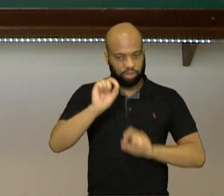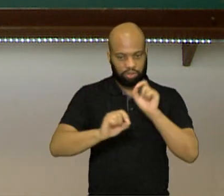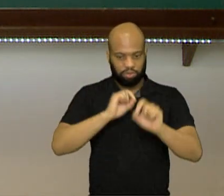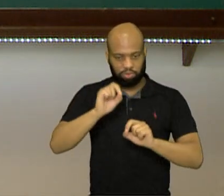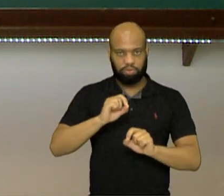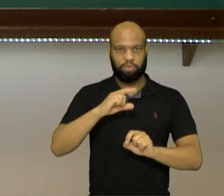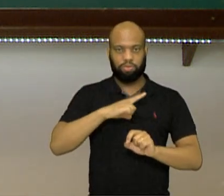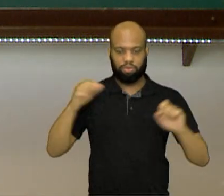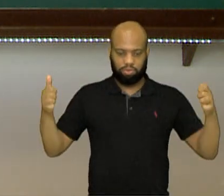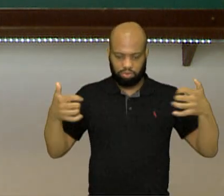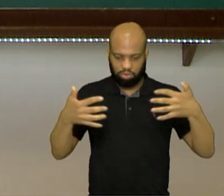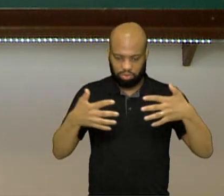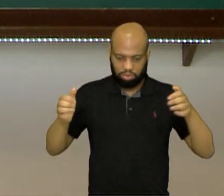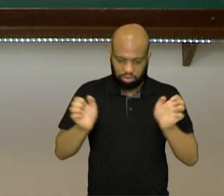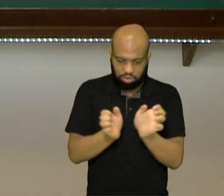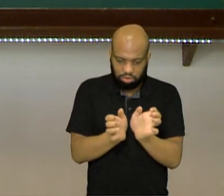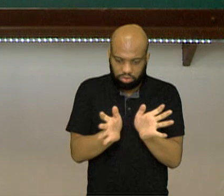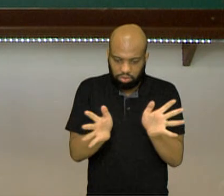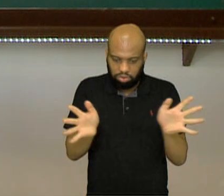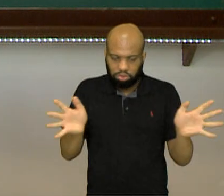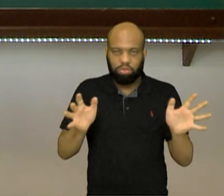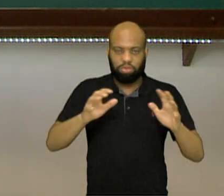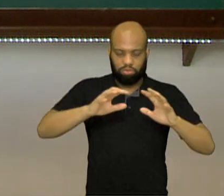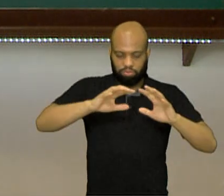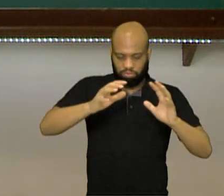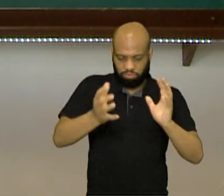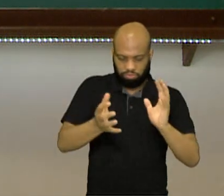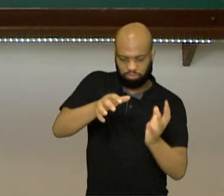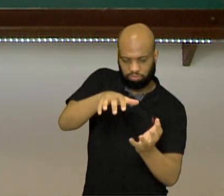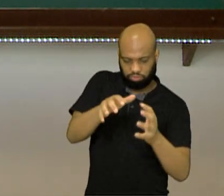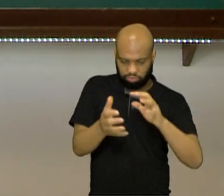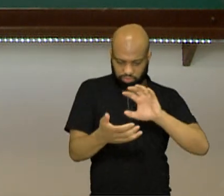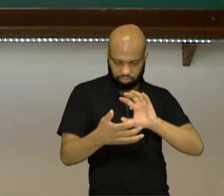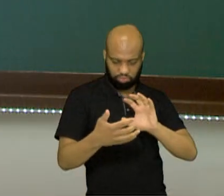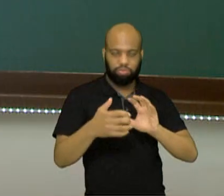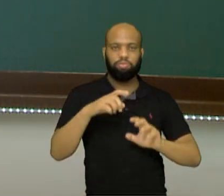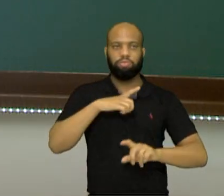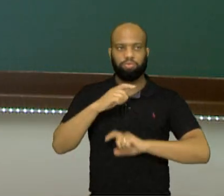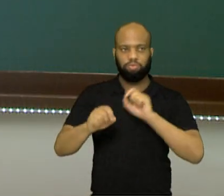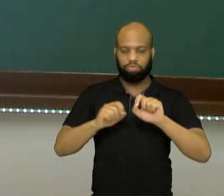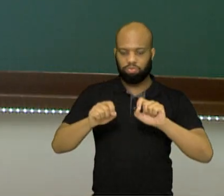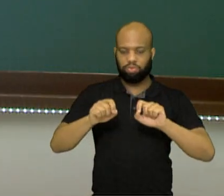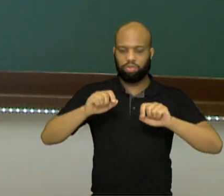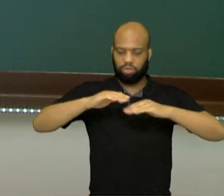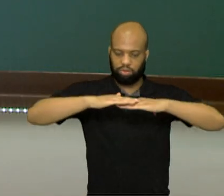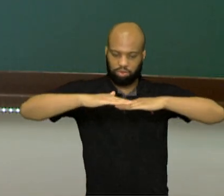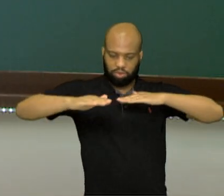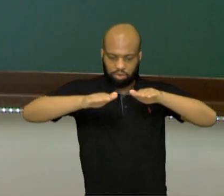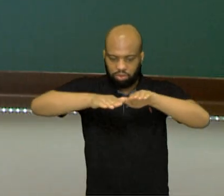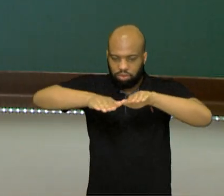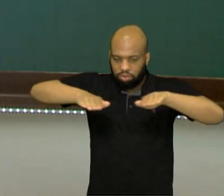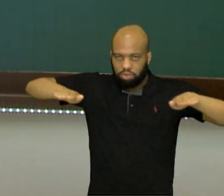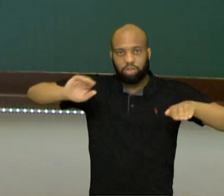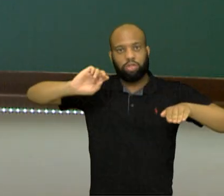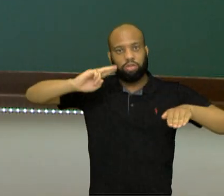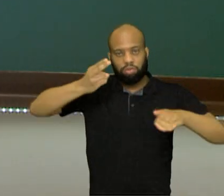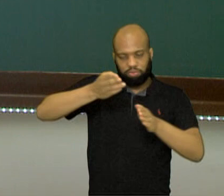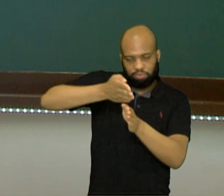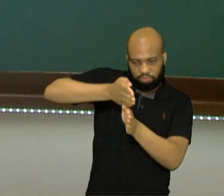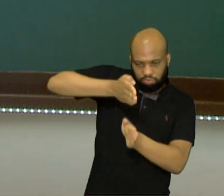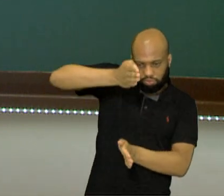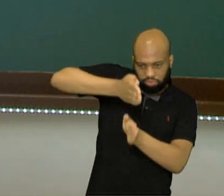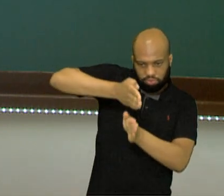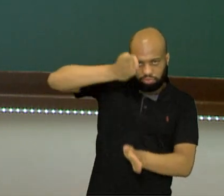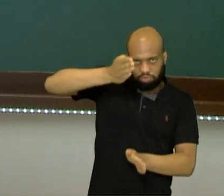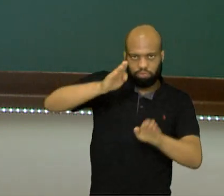esférico, tá? Então, a gente tem que falar de superfície, de contorno, e não mais em contorno, em linha de contorno, tá? Então, aqui é